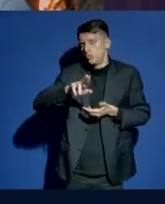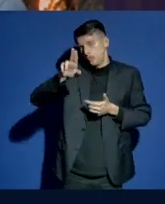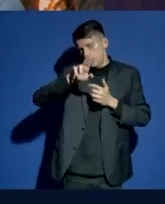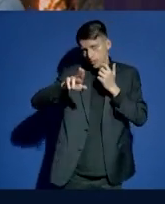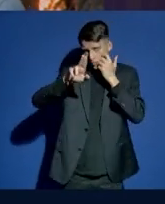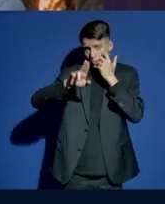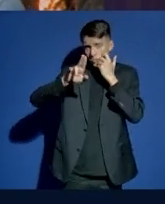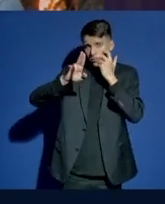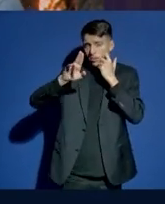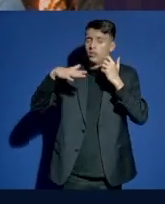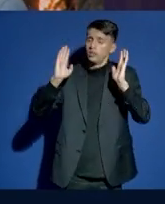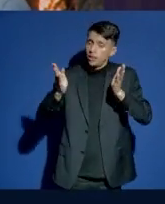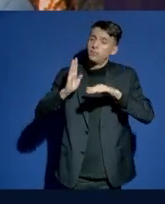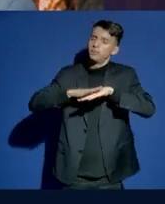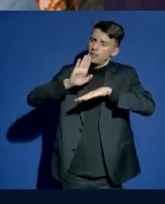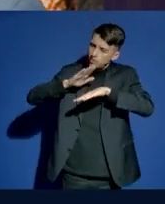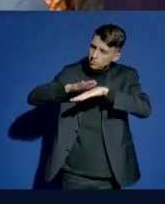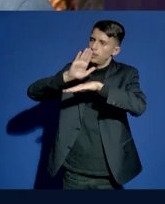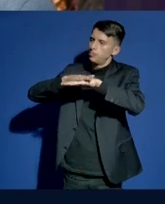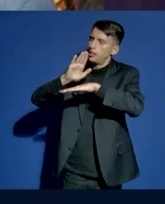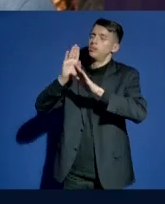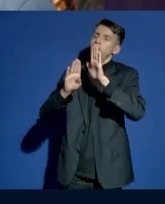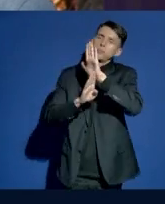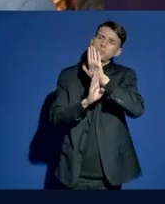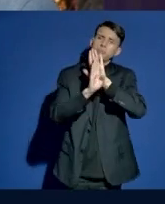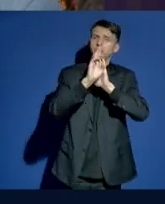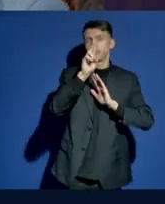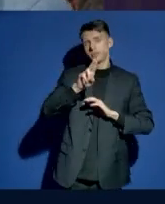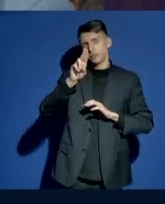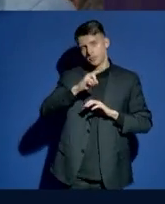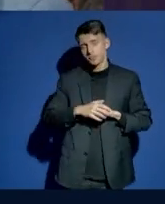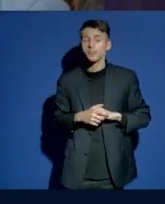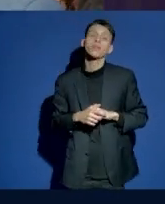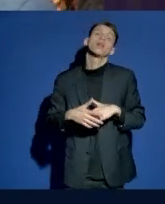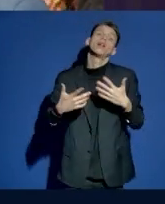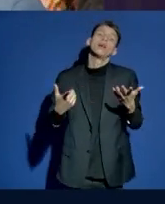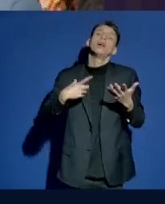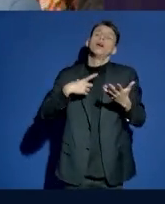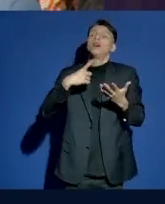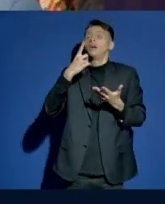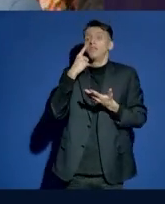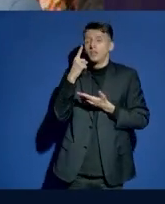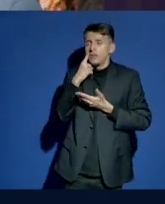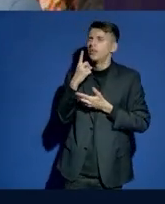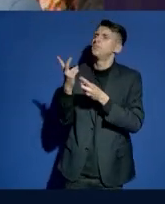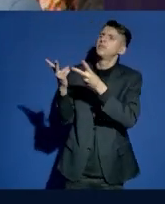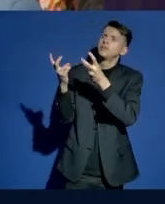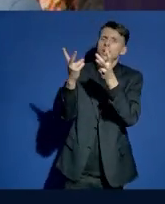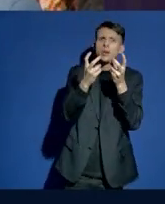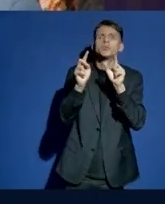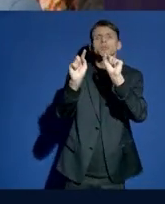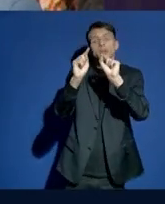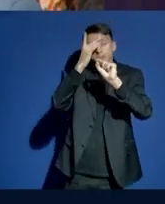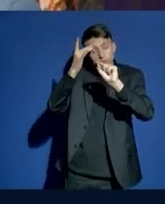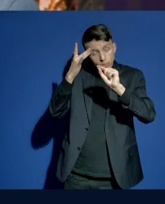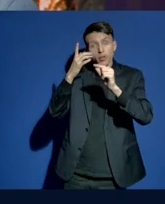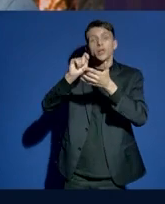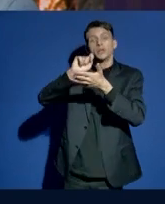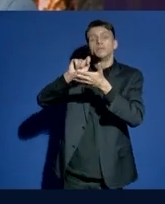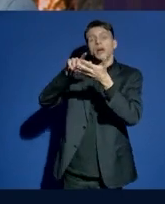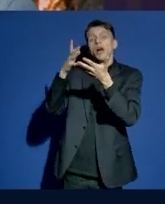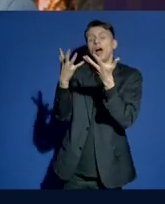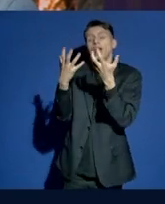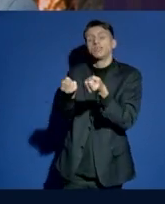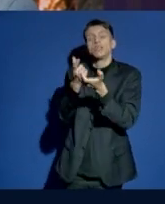usados cada vez mais. O outro ponto disso é a taxa de adoção. A gente olha, eu falo que um dos grandes fatores